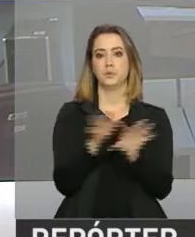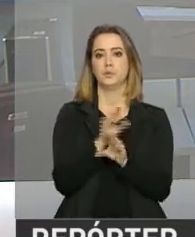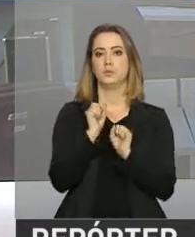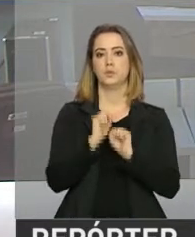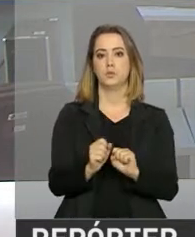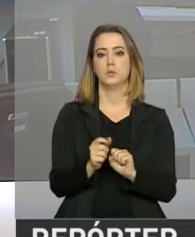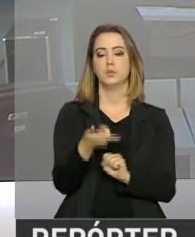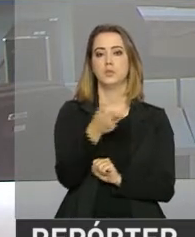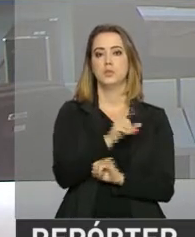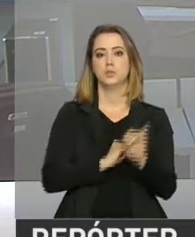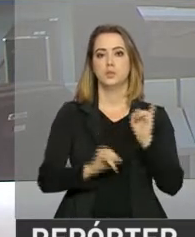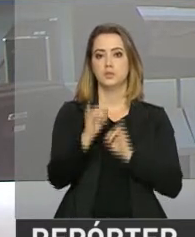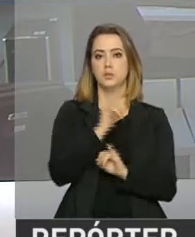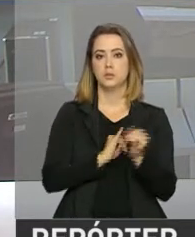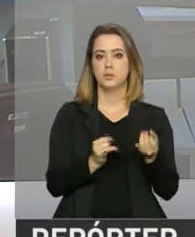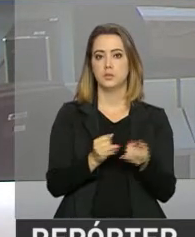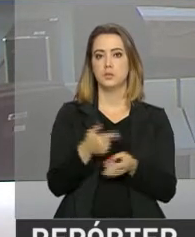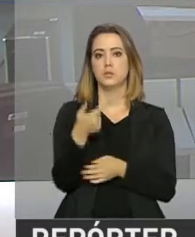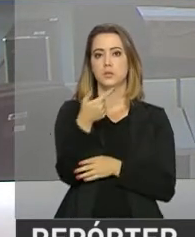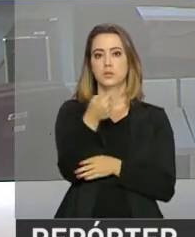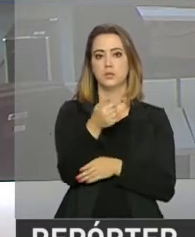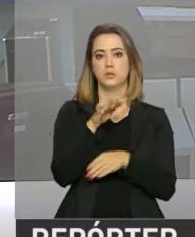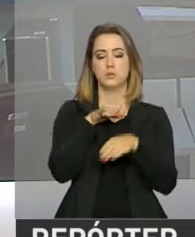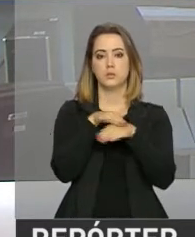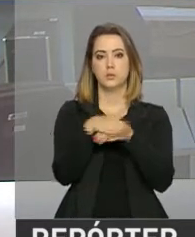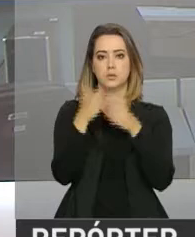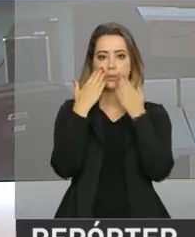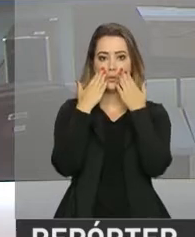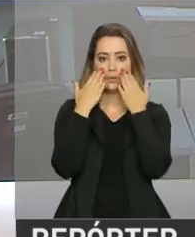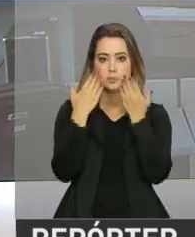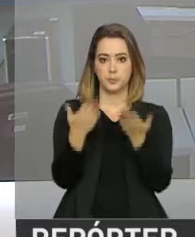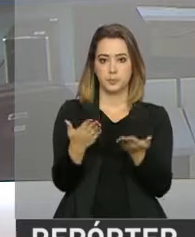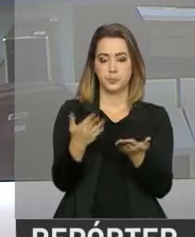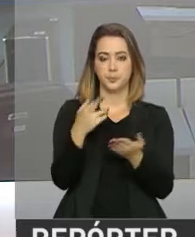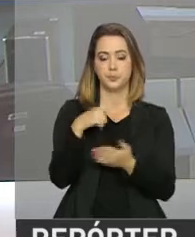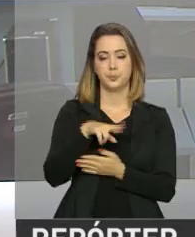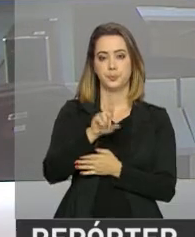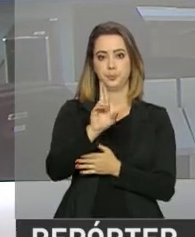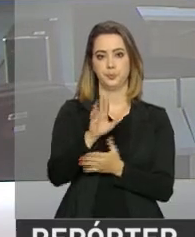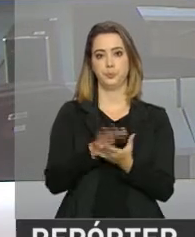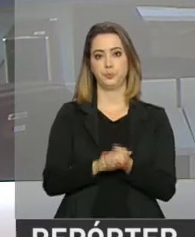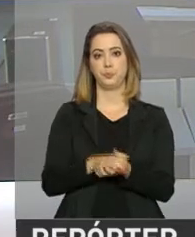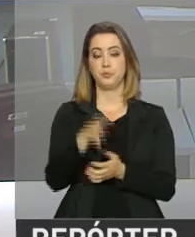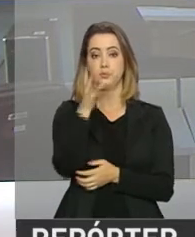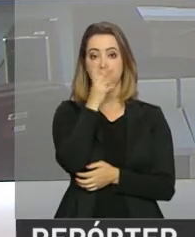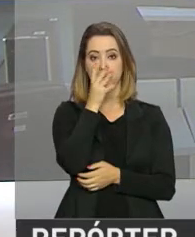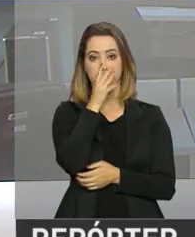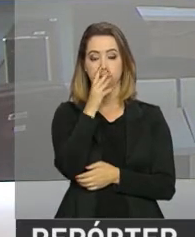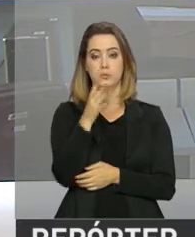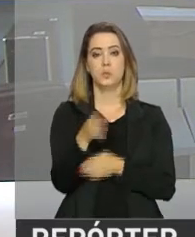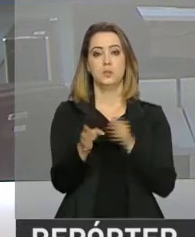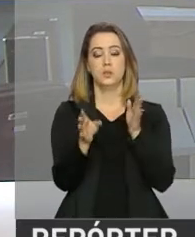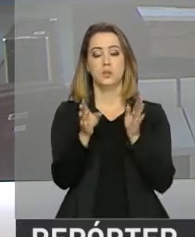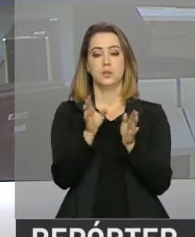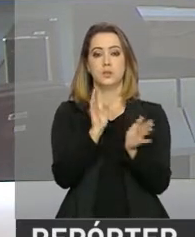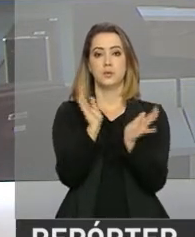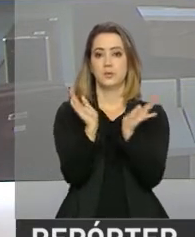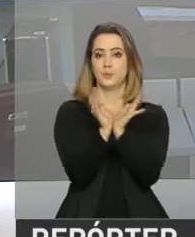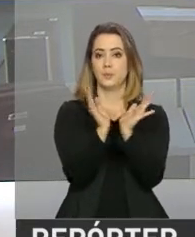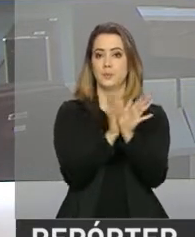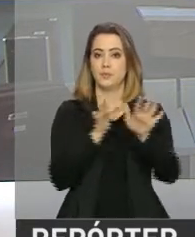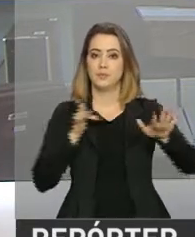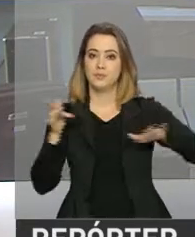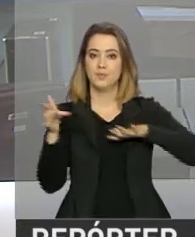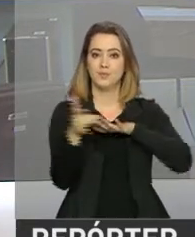podemos voltar a qualquer momento com outras informações ou às sete da noite na próxima edição do repórter nbr acompanhe as novidades também pelas nossas